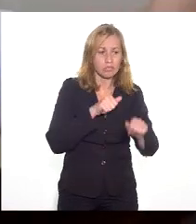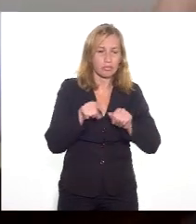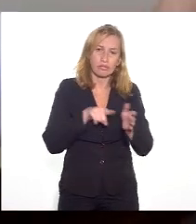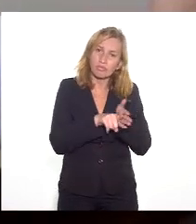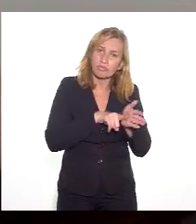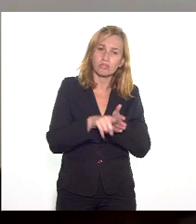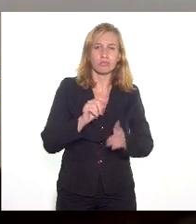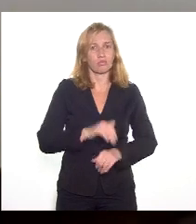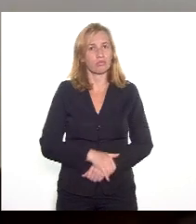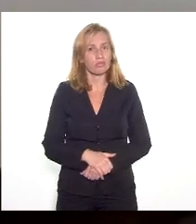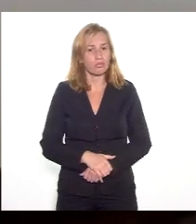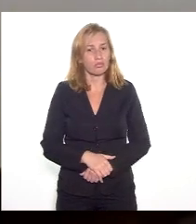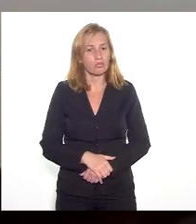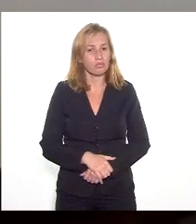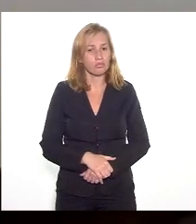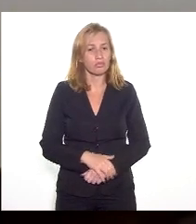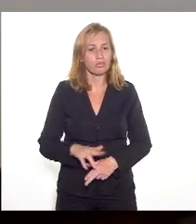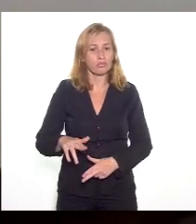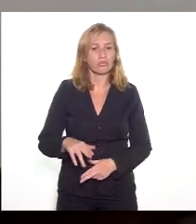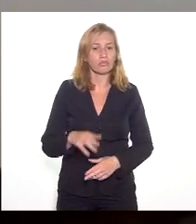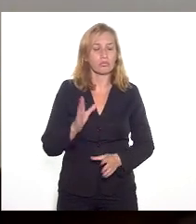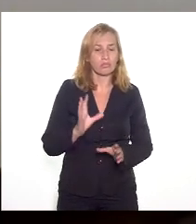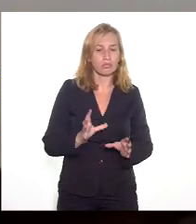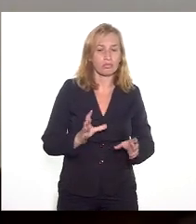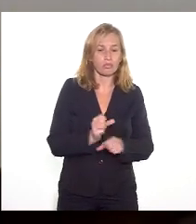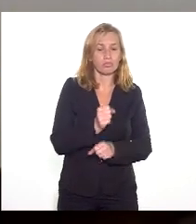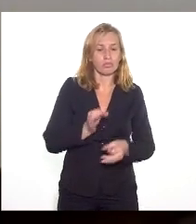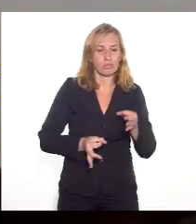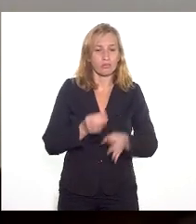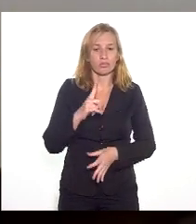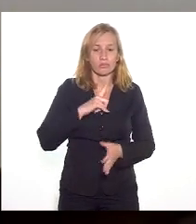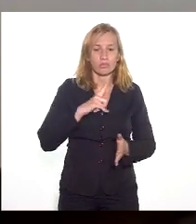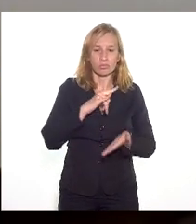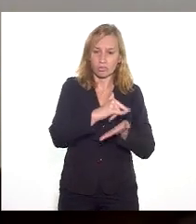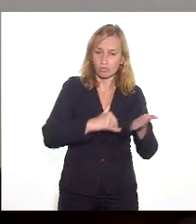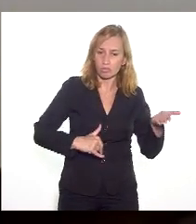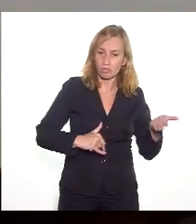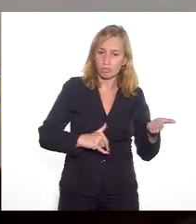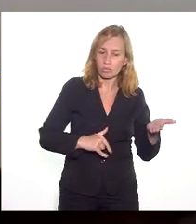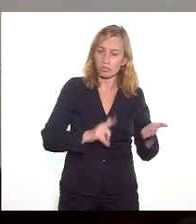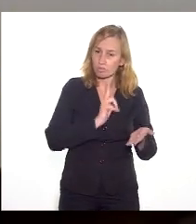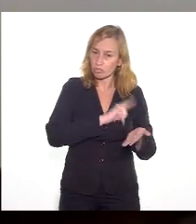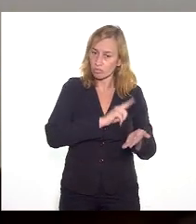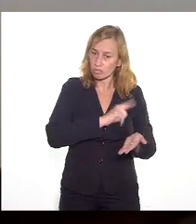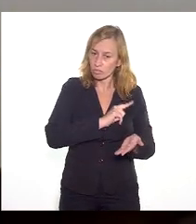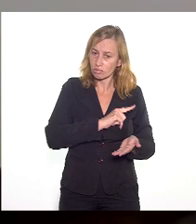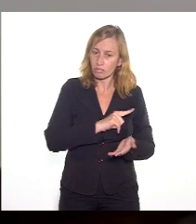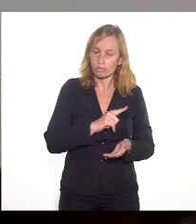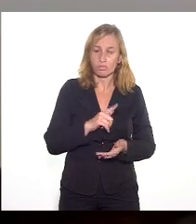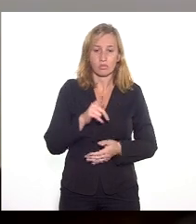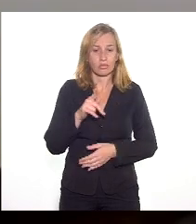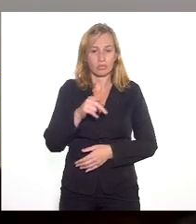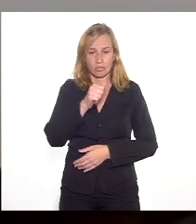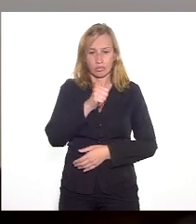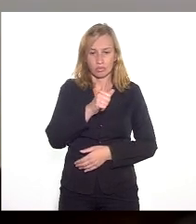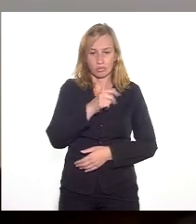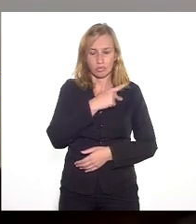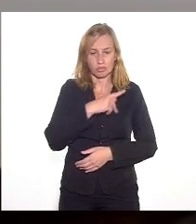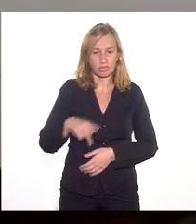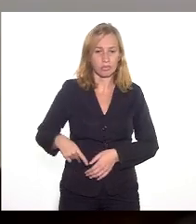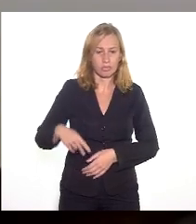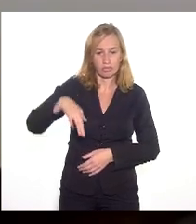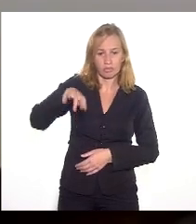regularizar. Então, eu quero que... E o Tribunal de Contas, inclusive, tem um documento firmado ainda na gestão da presidenta Mariana